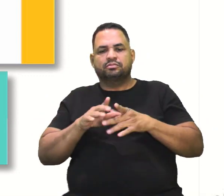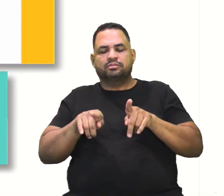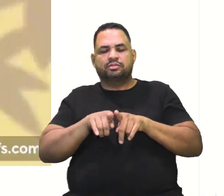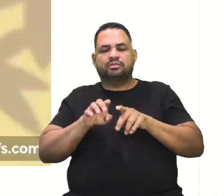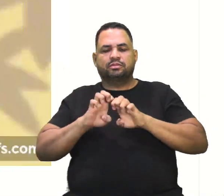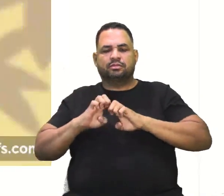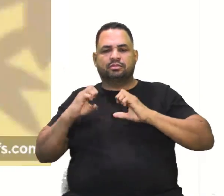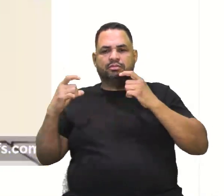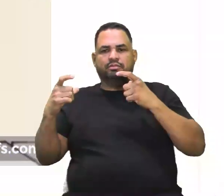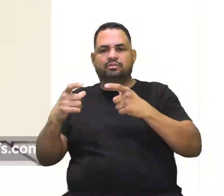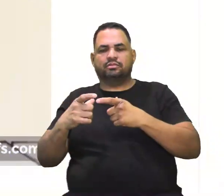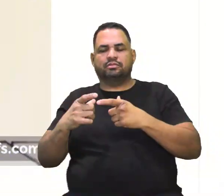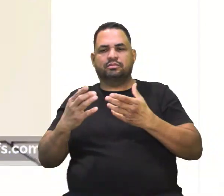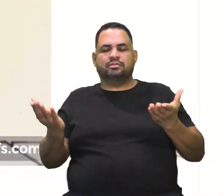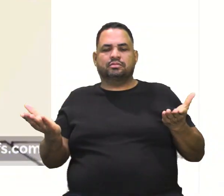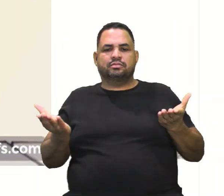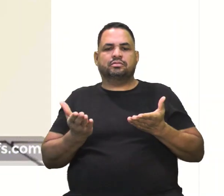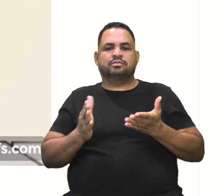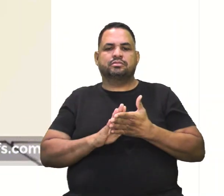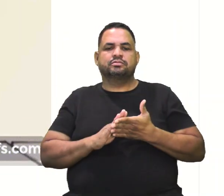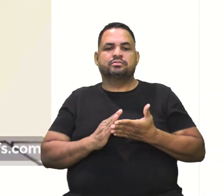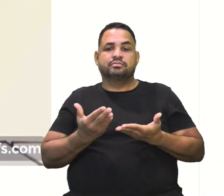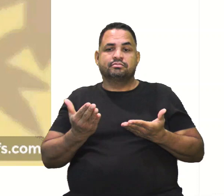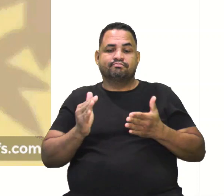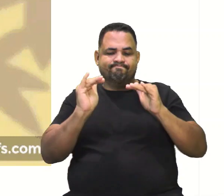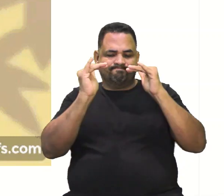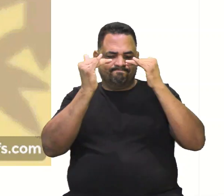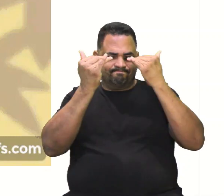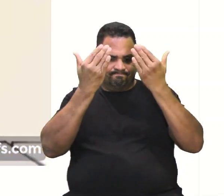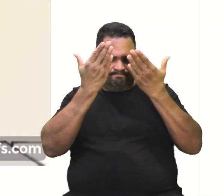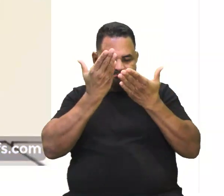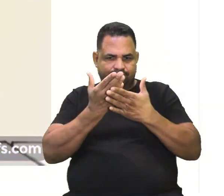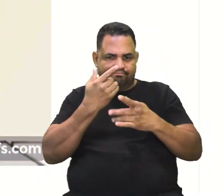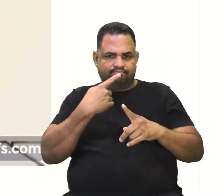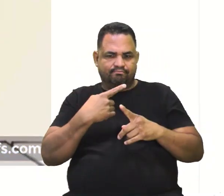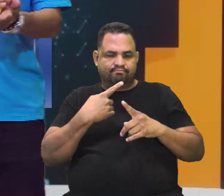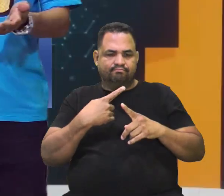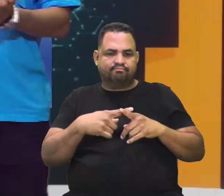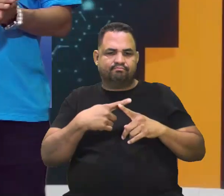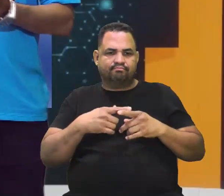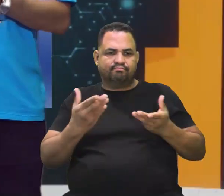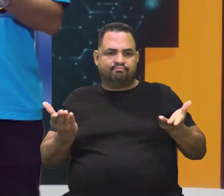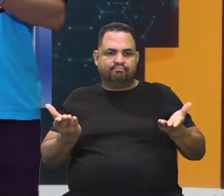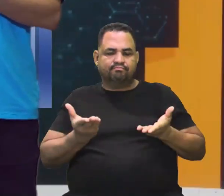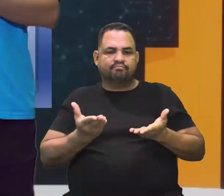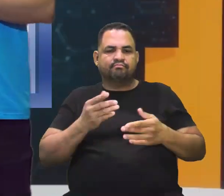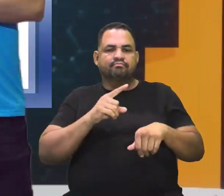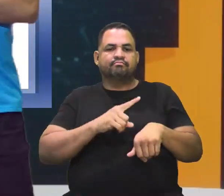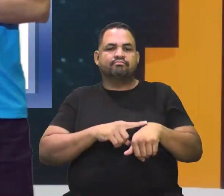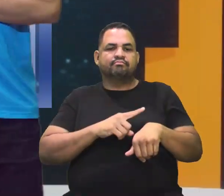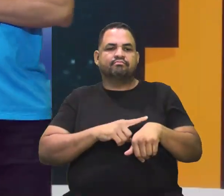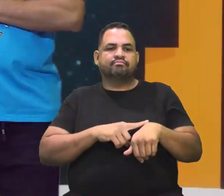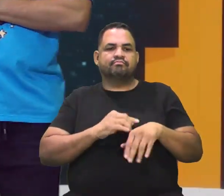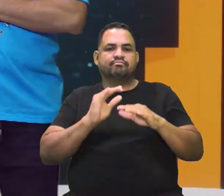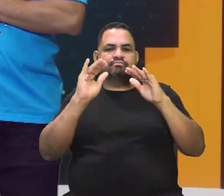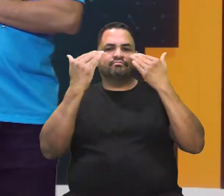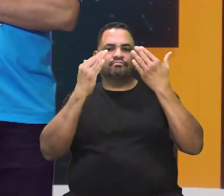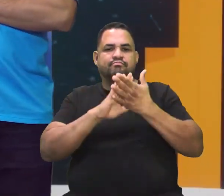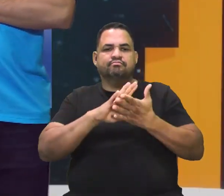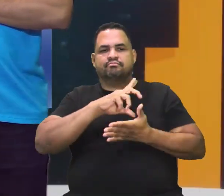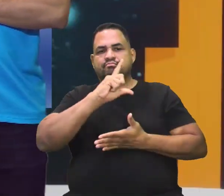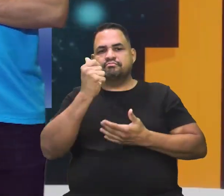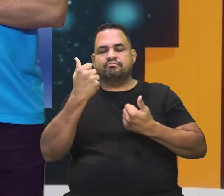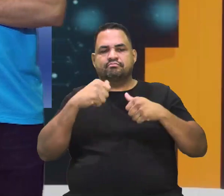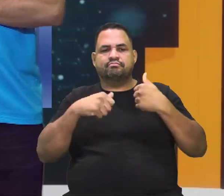das elipses. E aí, é claro, né? Bora concentrar, porque é hora de atenção. Dia de